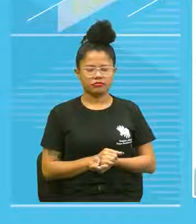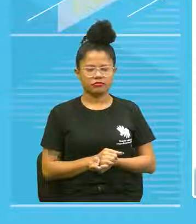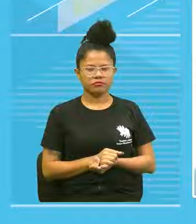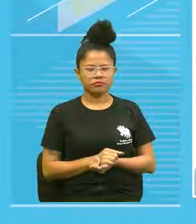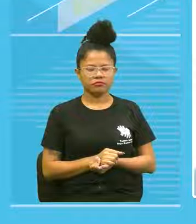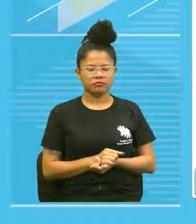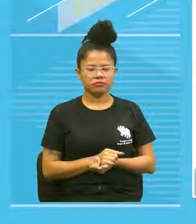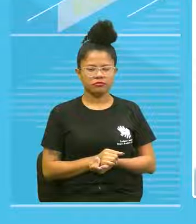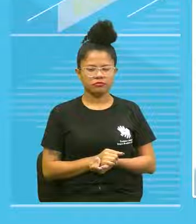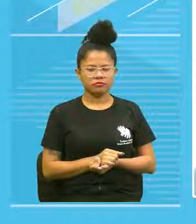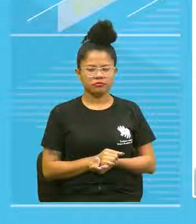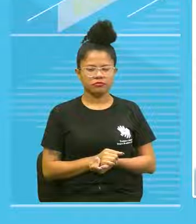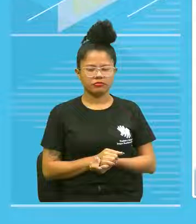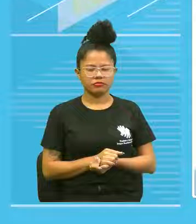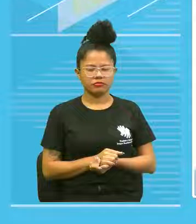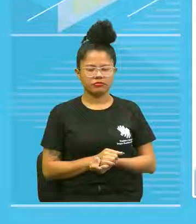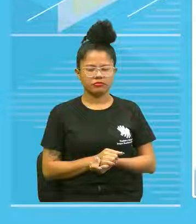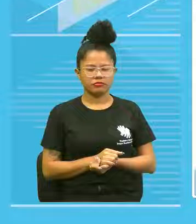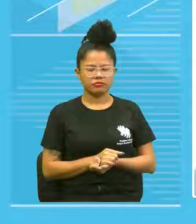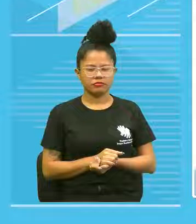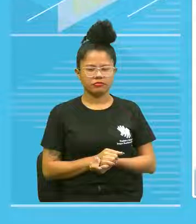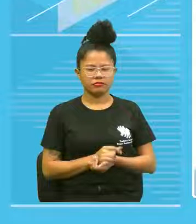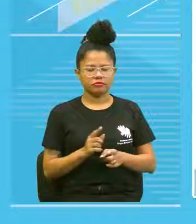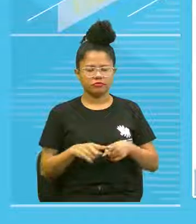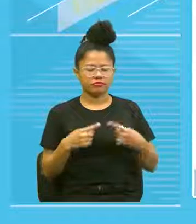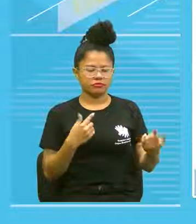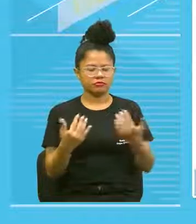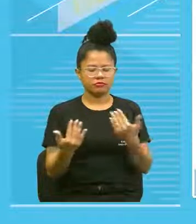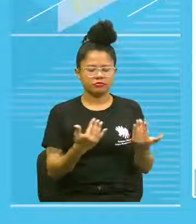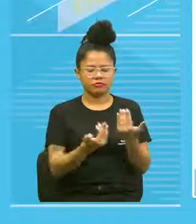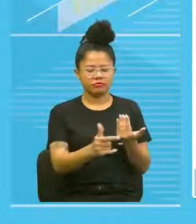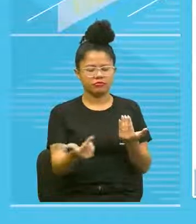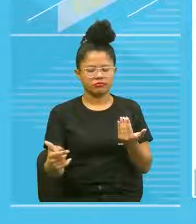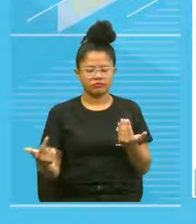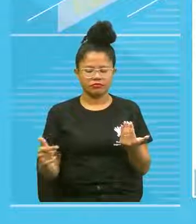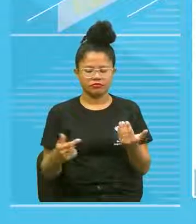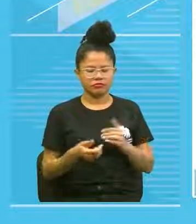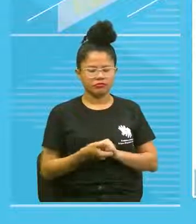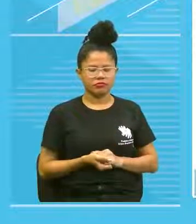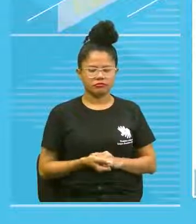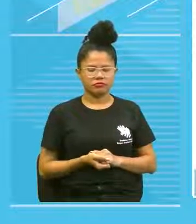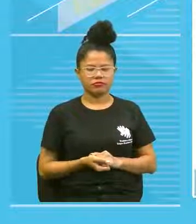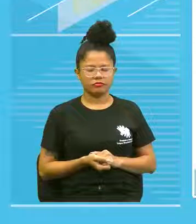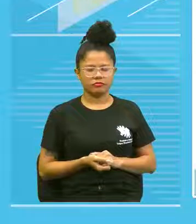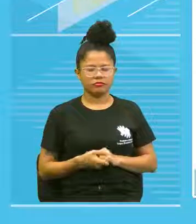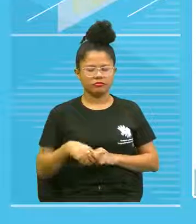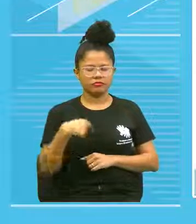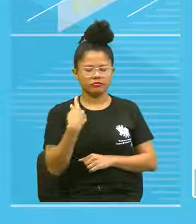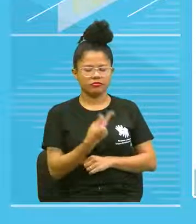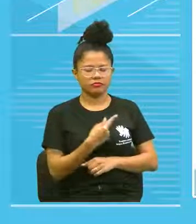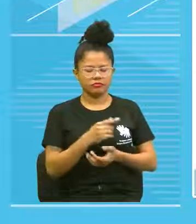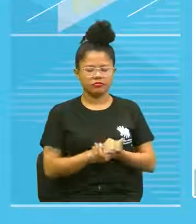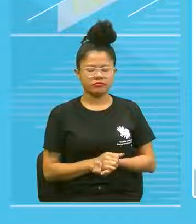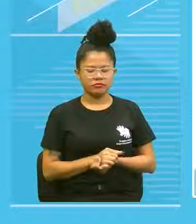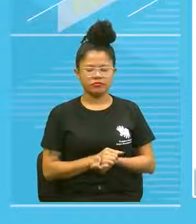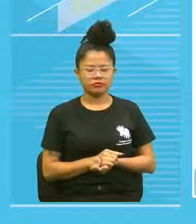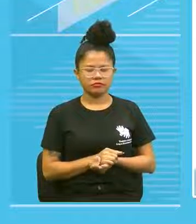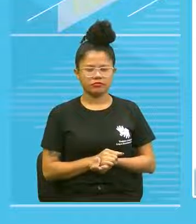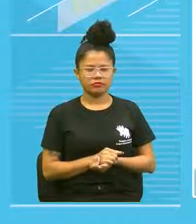e não renovável é mas comparado aos outros nós estamos entre os